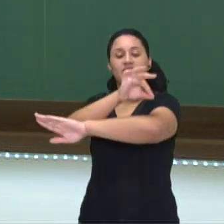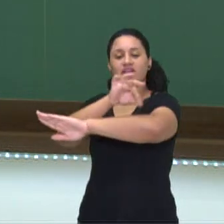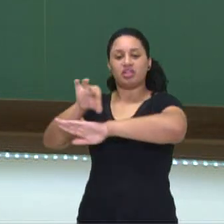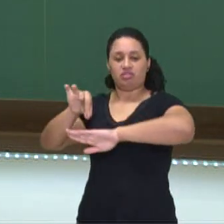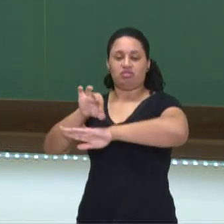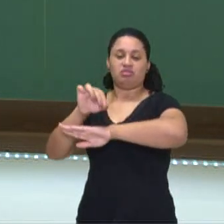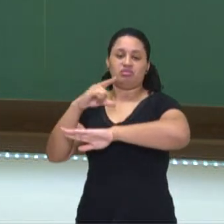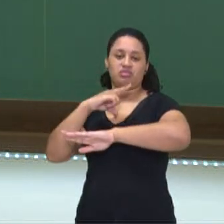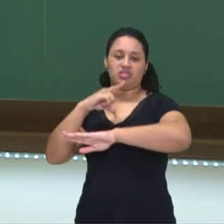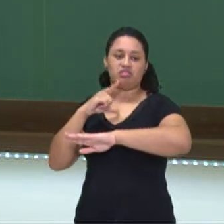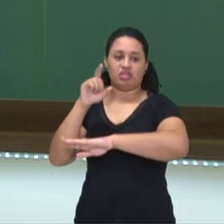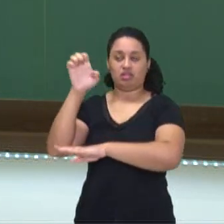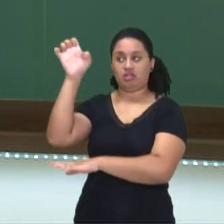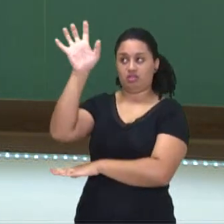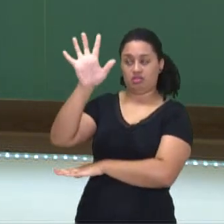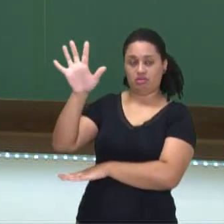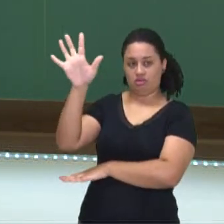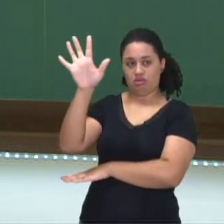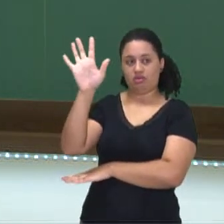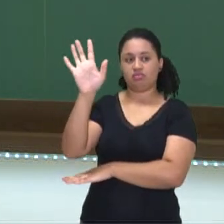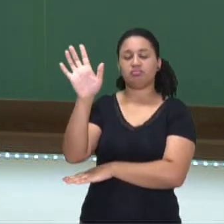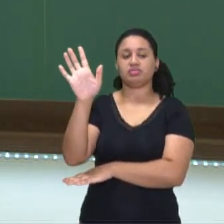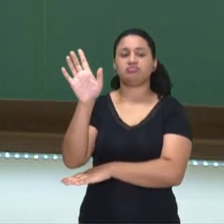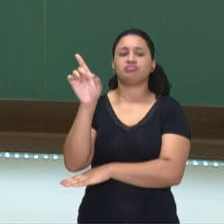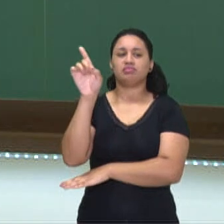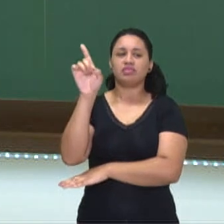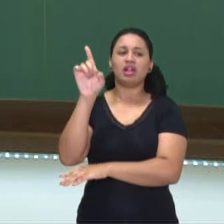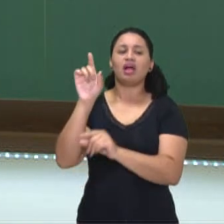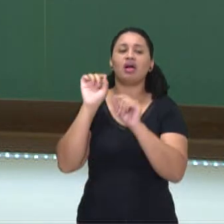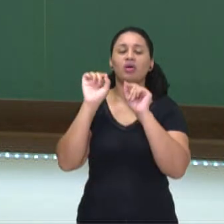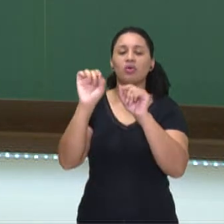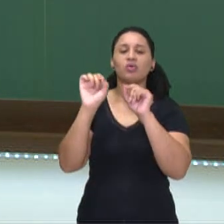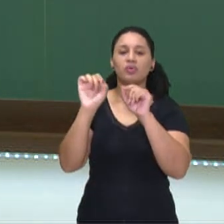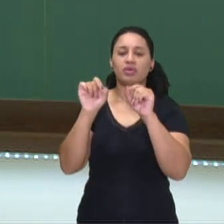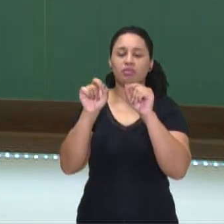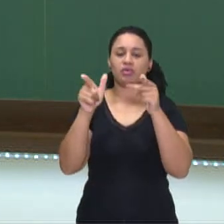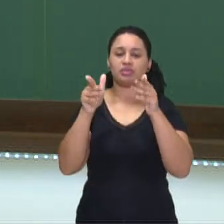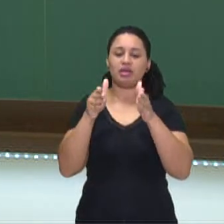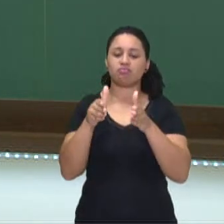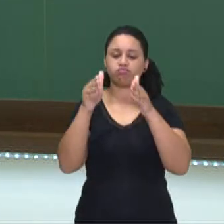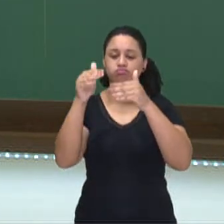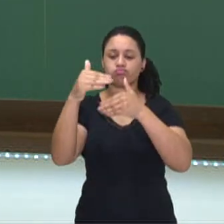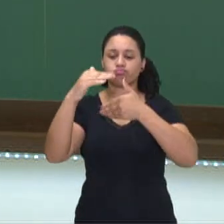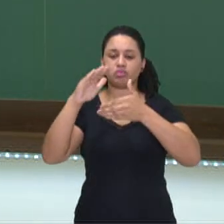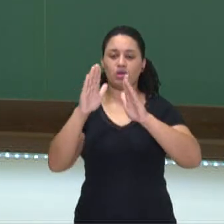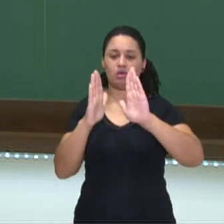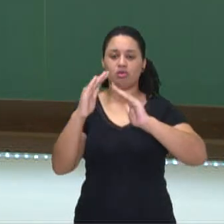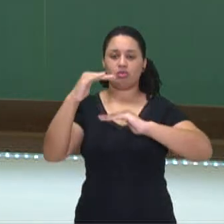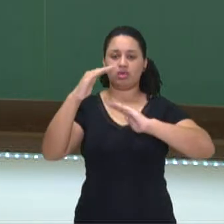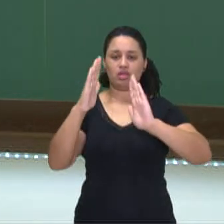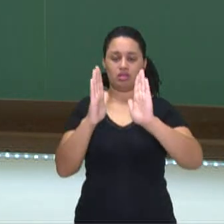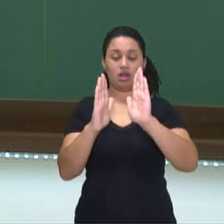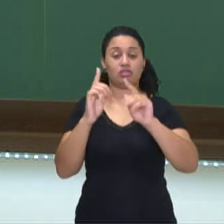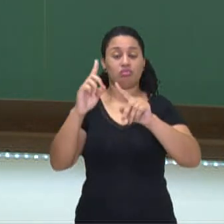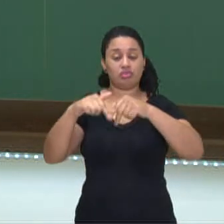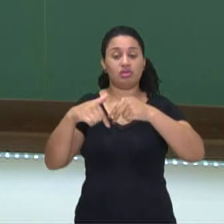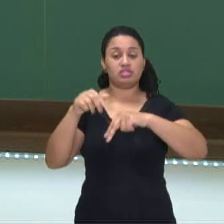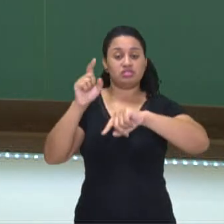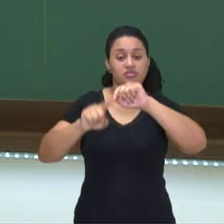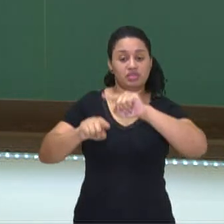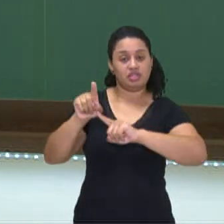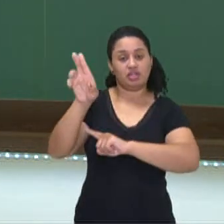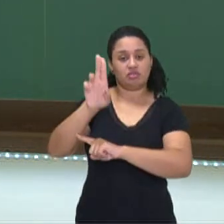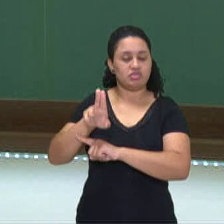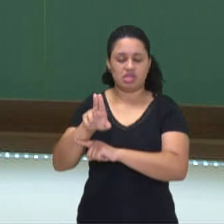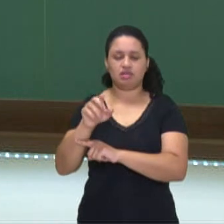que a gente tinha na Europa, tá? A gente tem uma mais quadrada ainda, até pelo material que se era utilizado, não é o